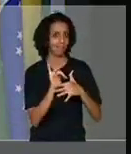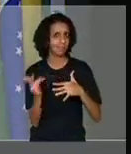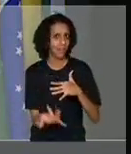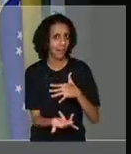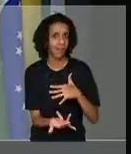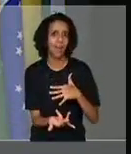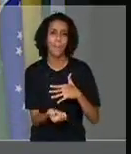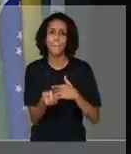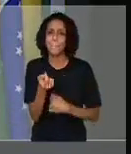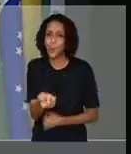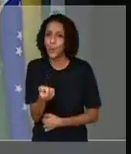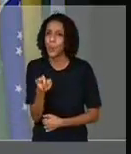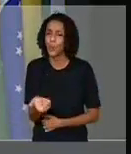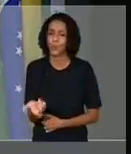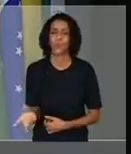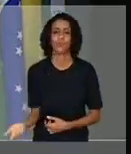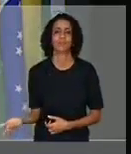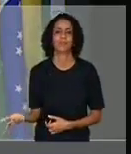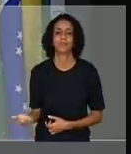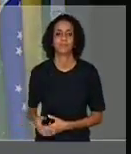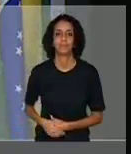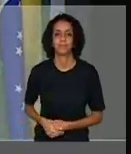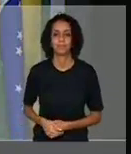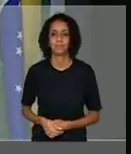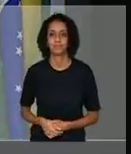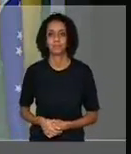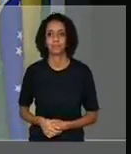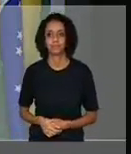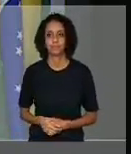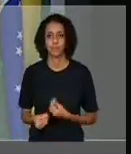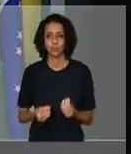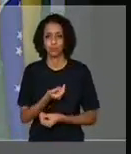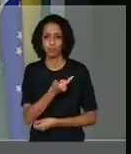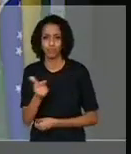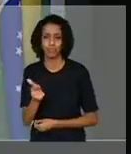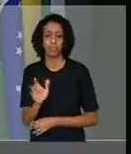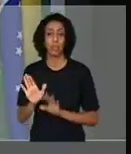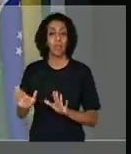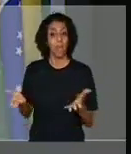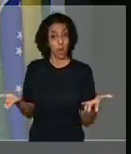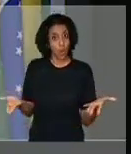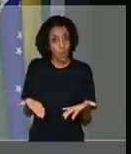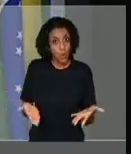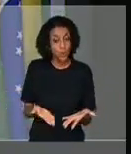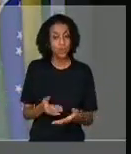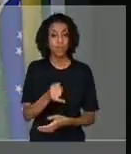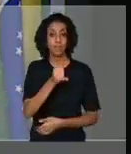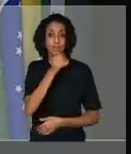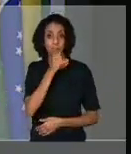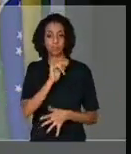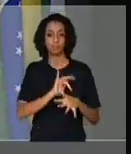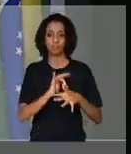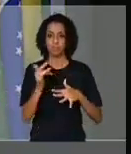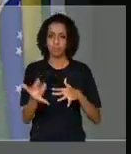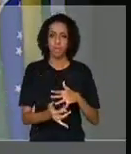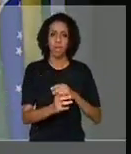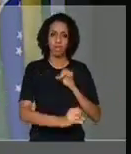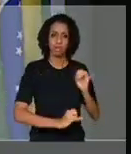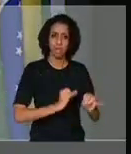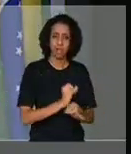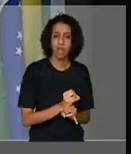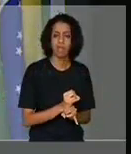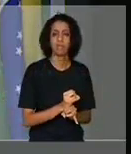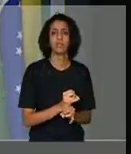nós começamos esse trabalho. E hoje a rede de internet, extranet e a própria outra